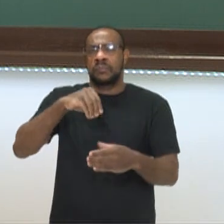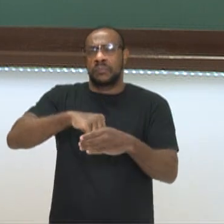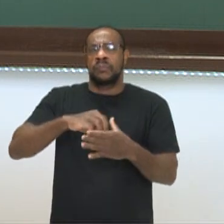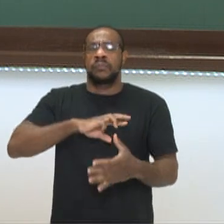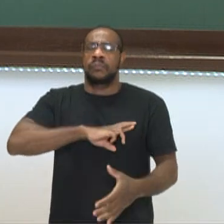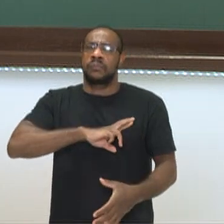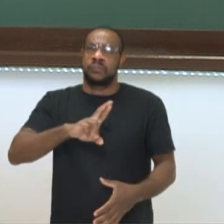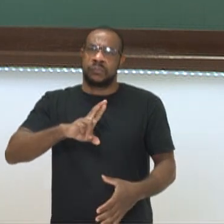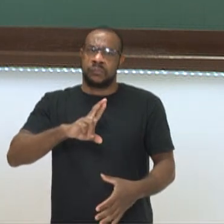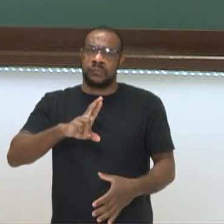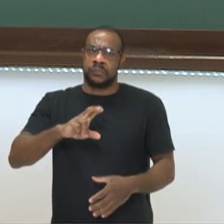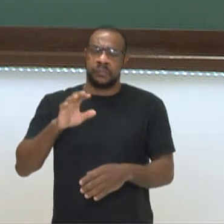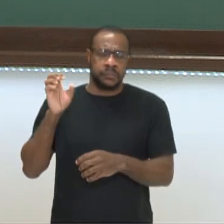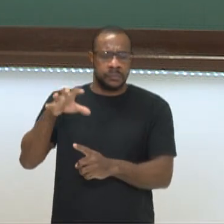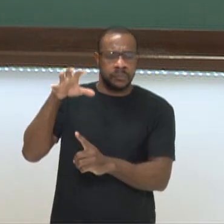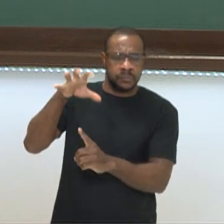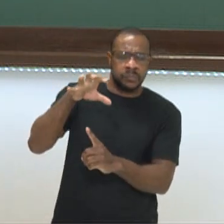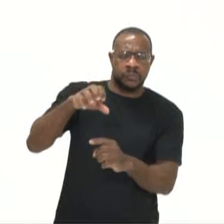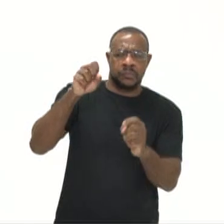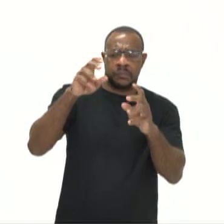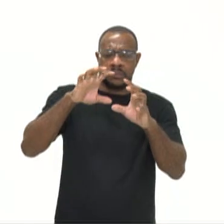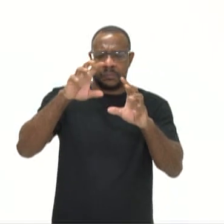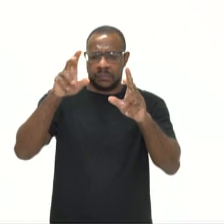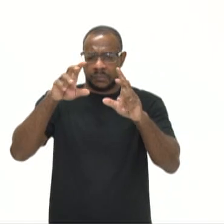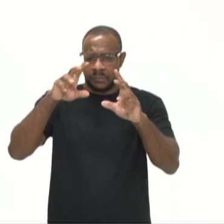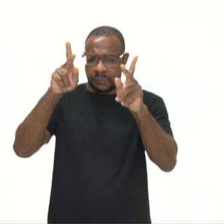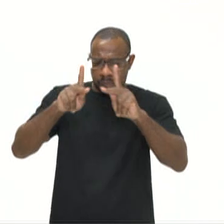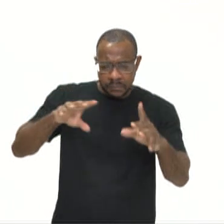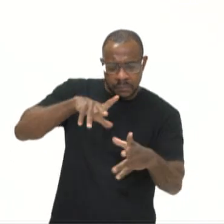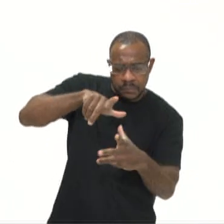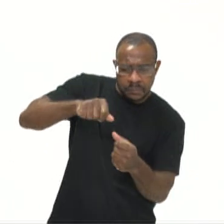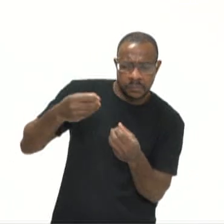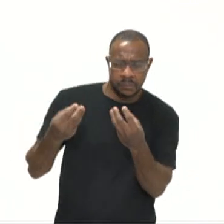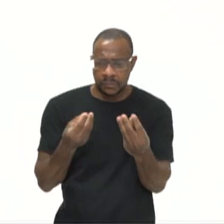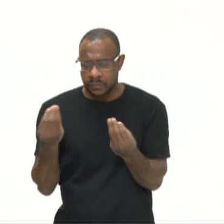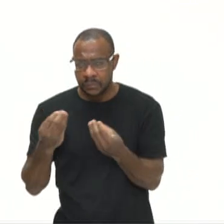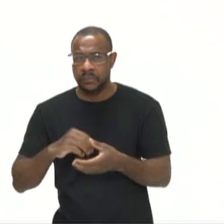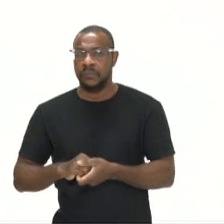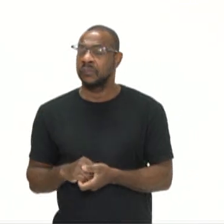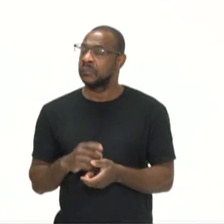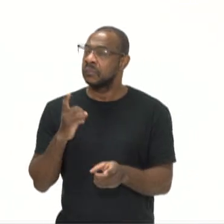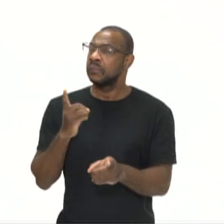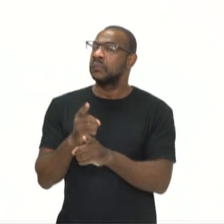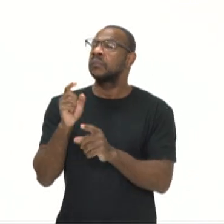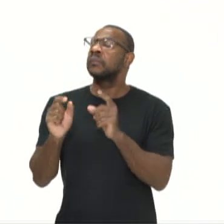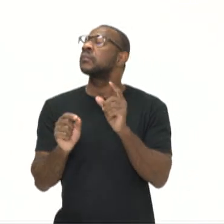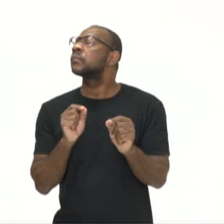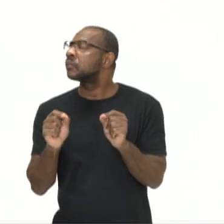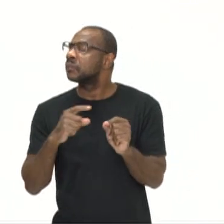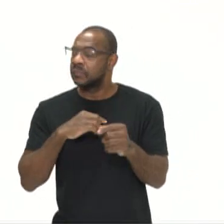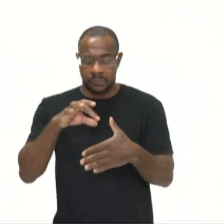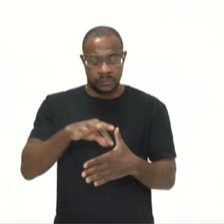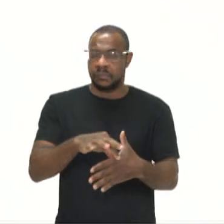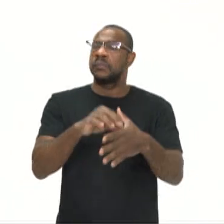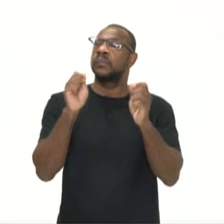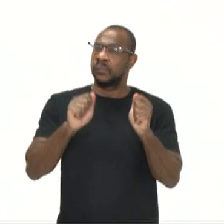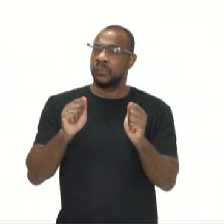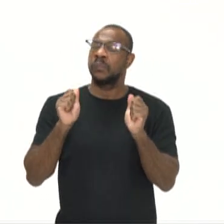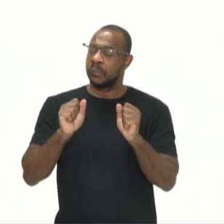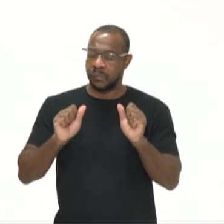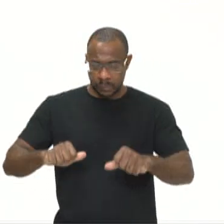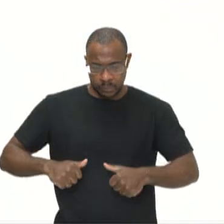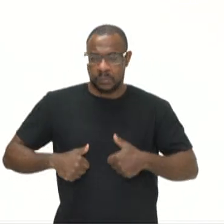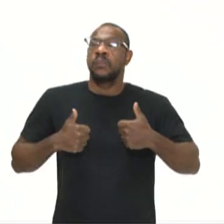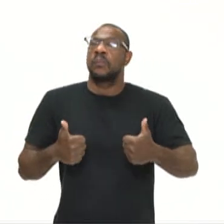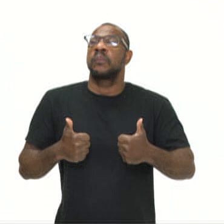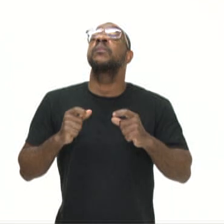promoção da paz mundial. Então, descobrimos que o líder pode promover a superação do preconceito,